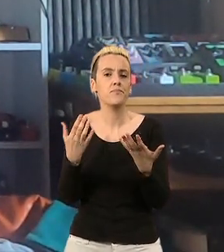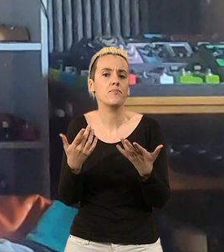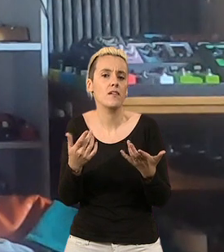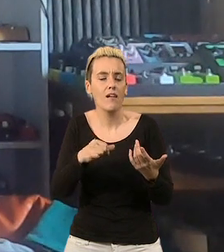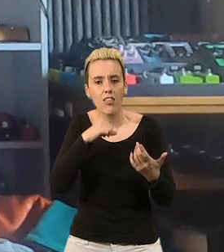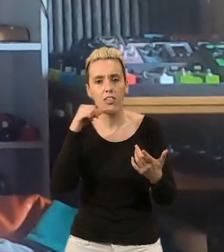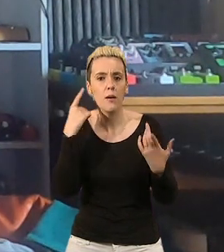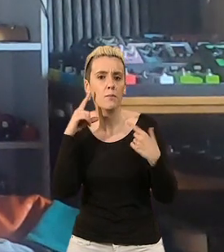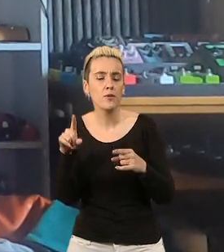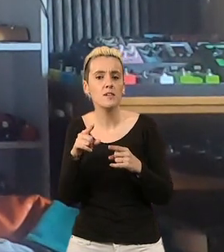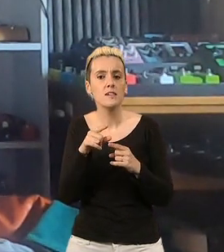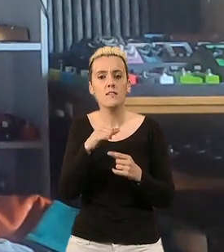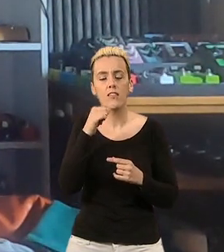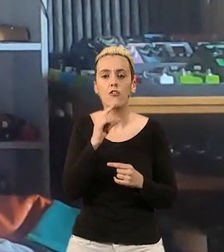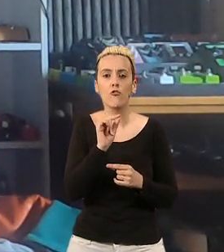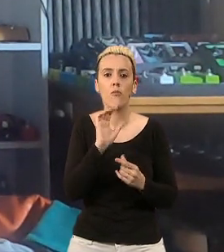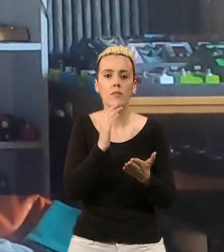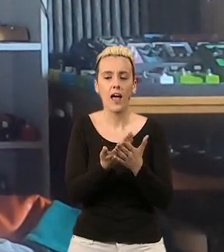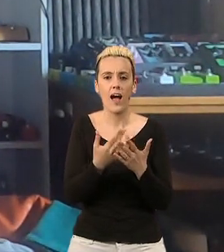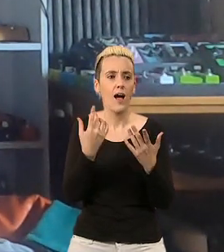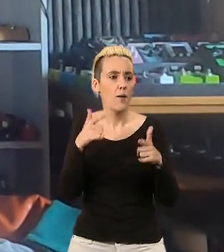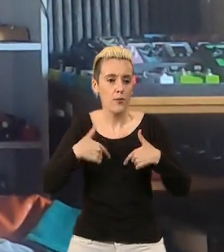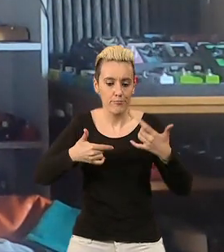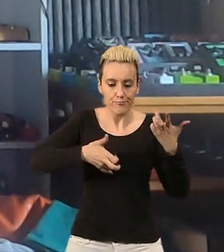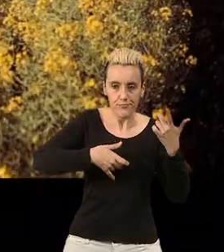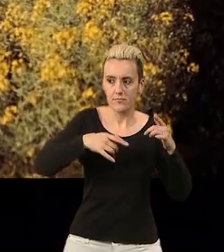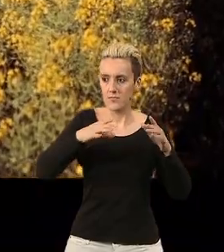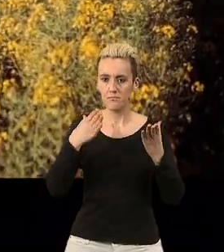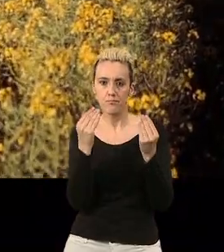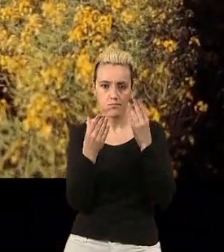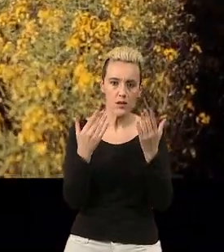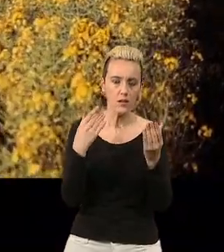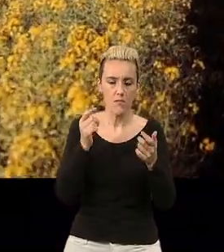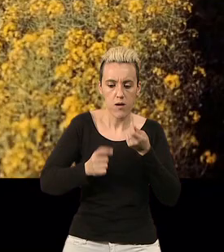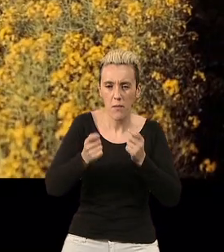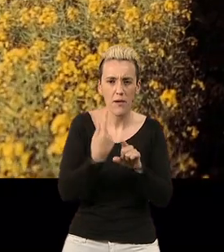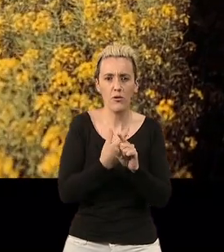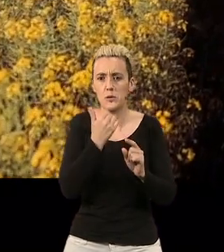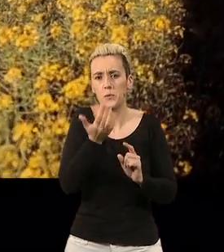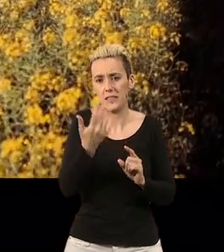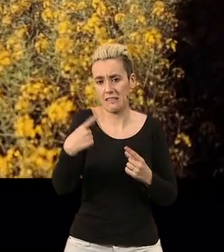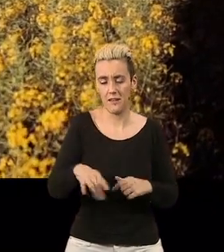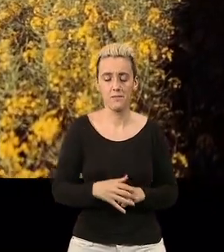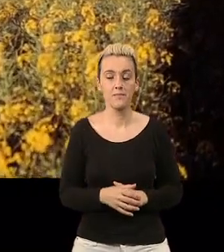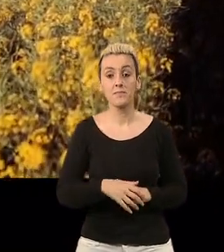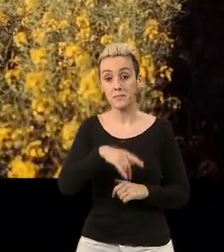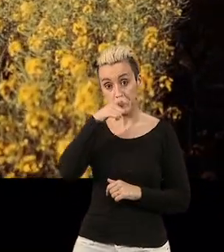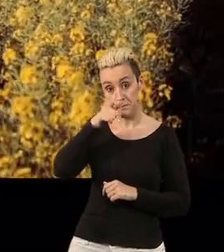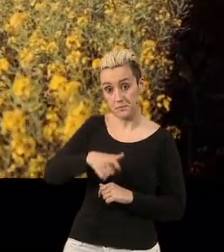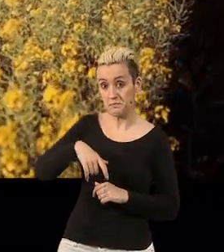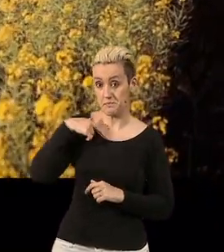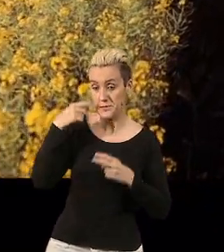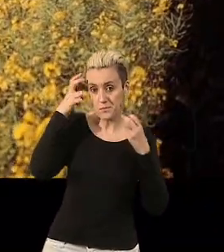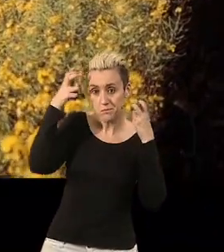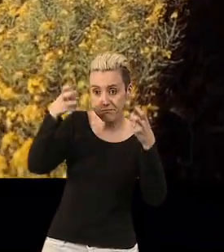músicos que habitualmente são apelidados de multi-instrumentistas. Dos pastores têm que dormir